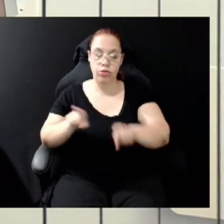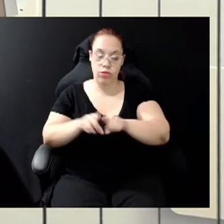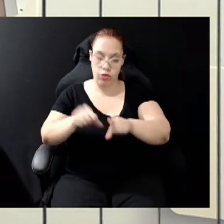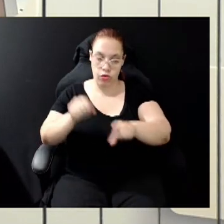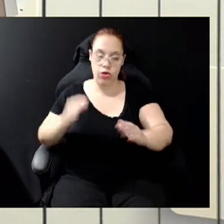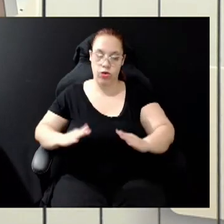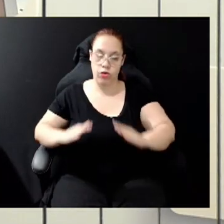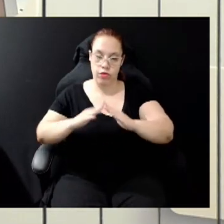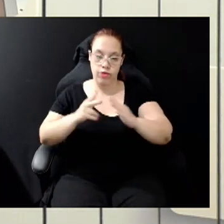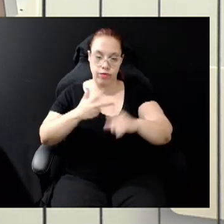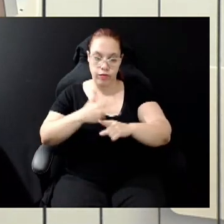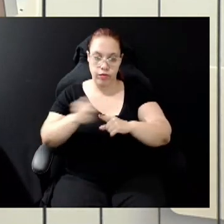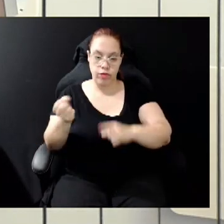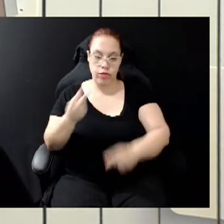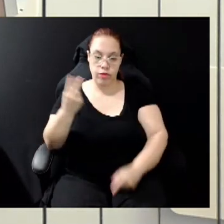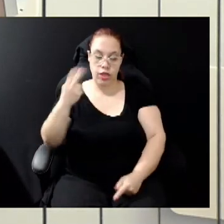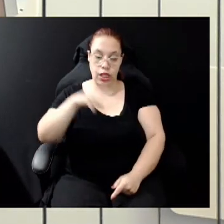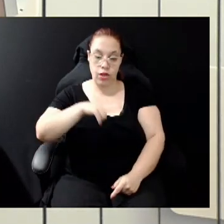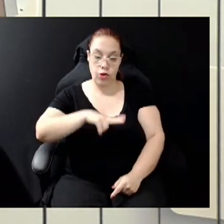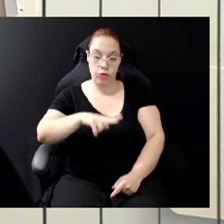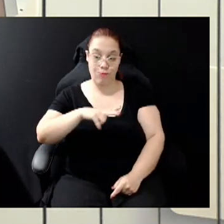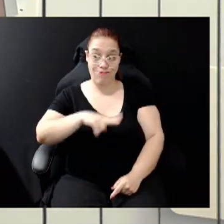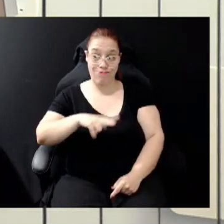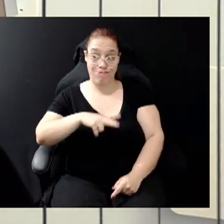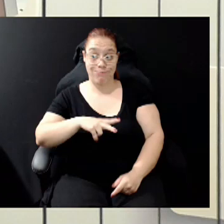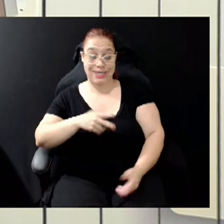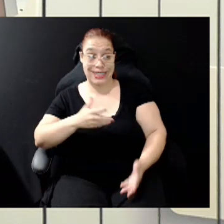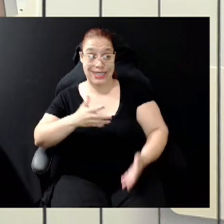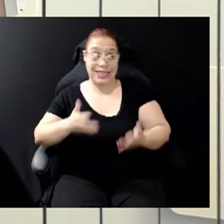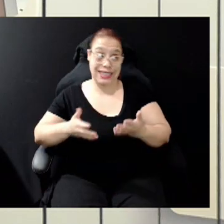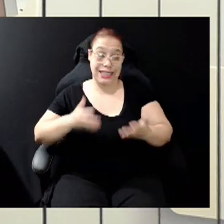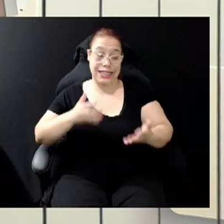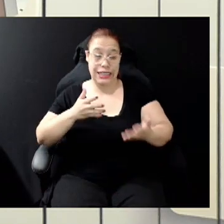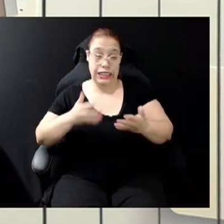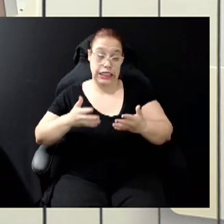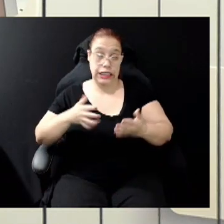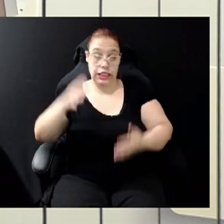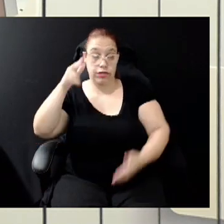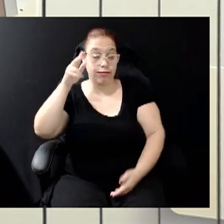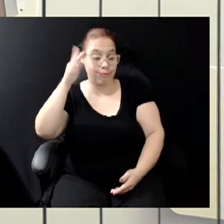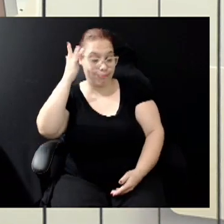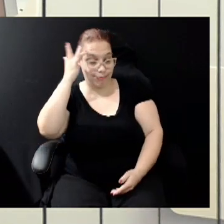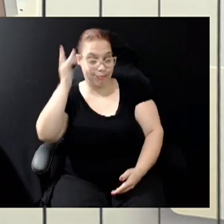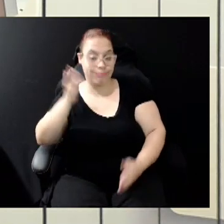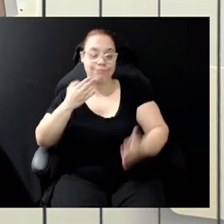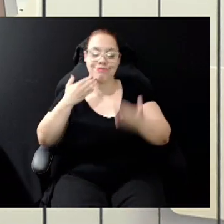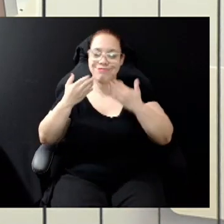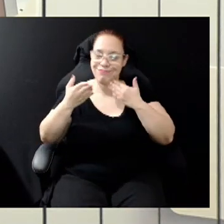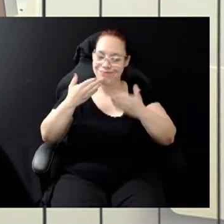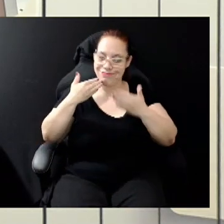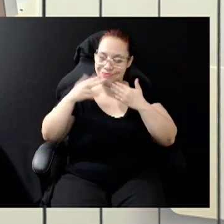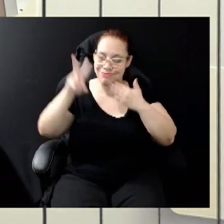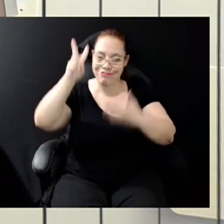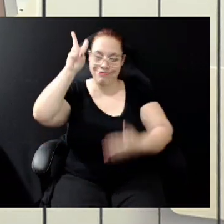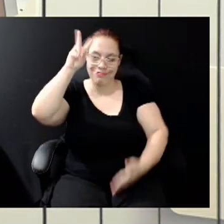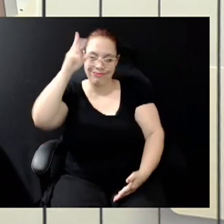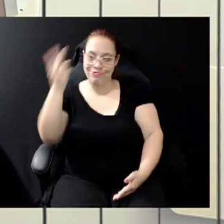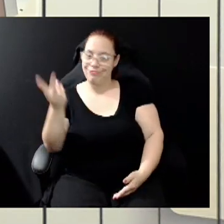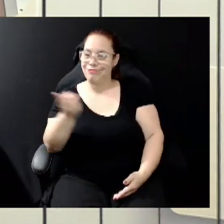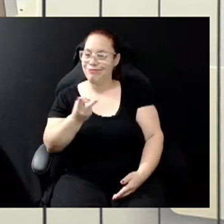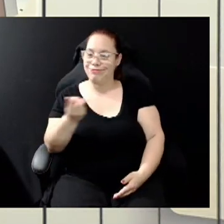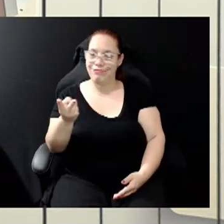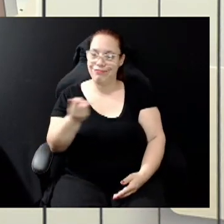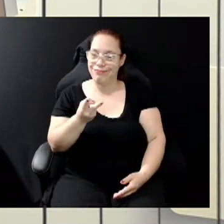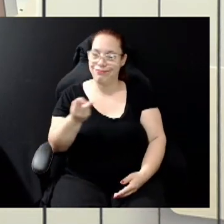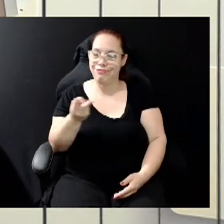a Portuguesa. Vai ter que ligar o secador e amanhã, claro, que a gente conta a história das duas partidas e conta